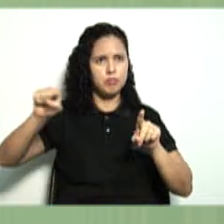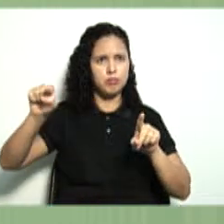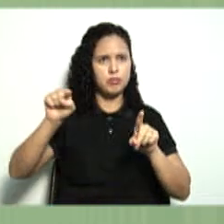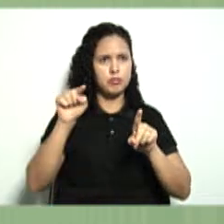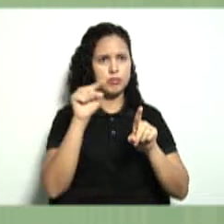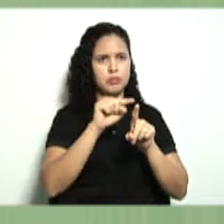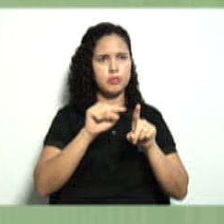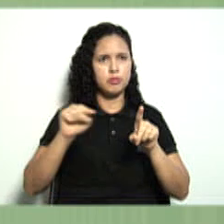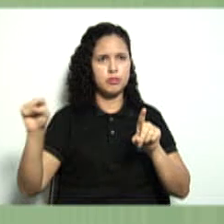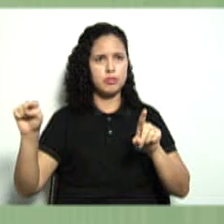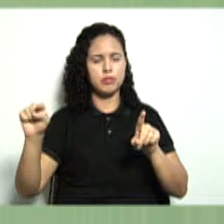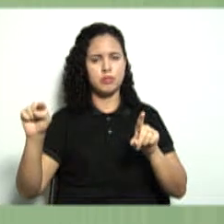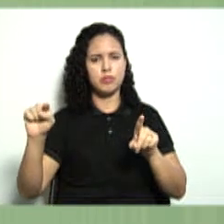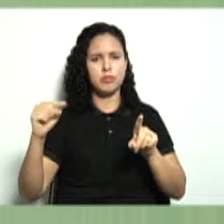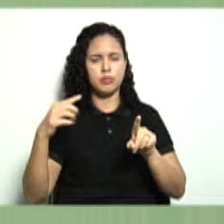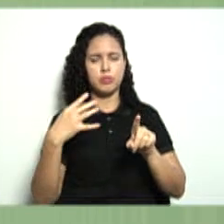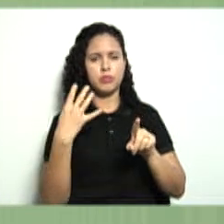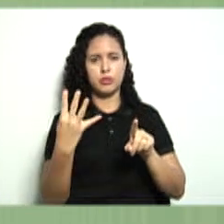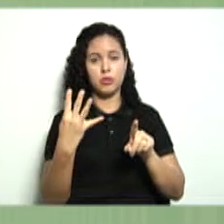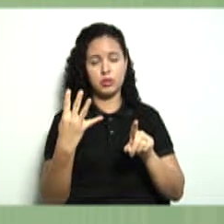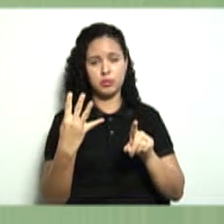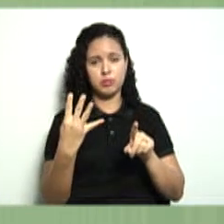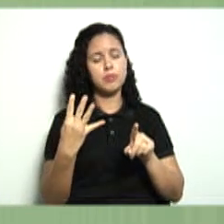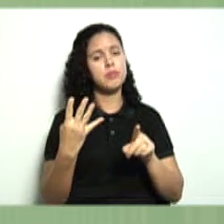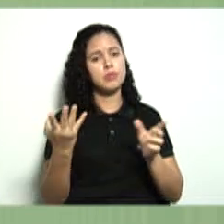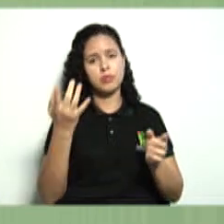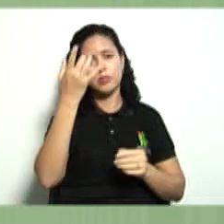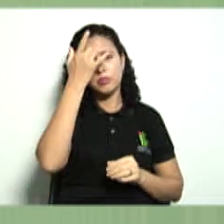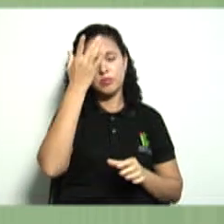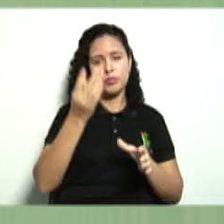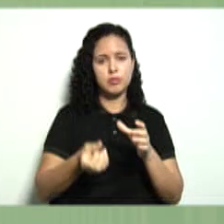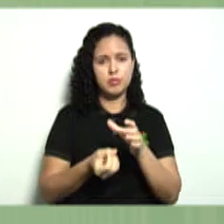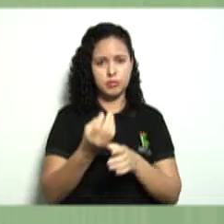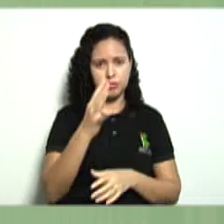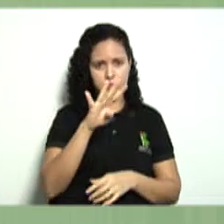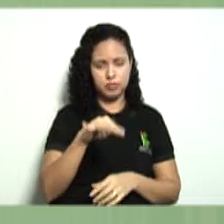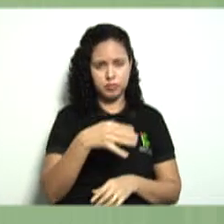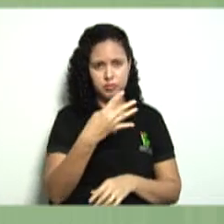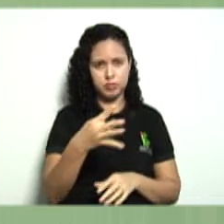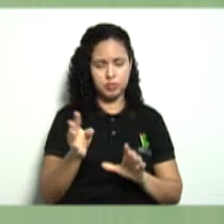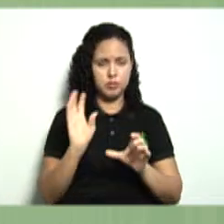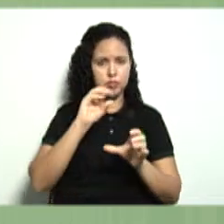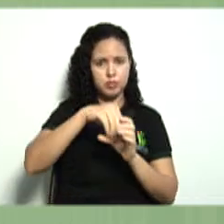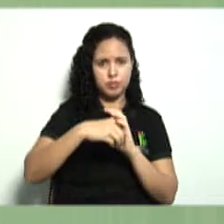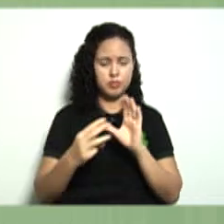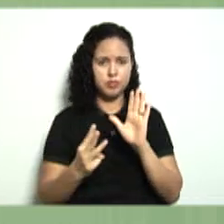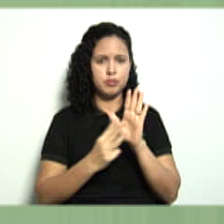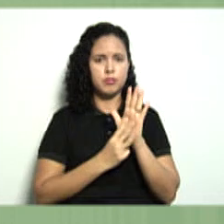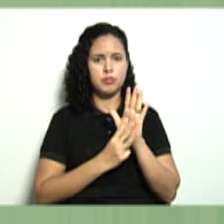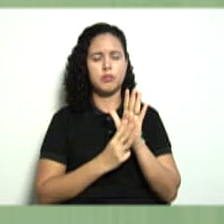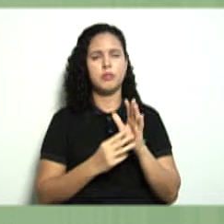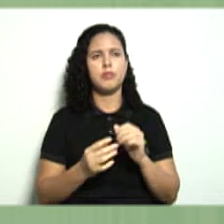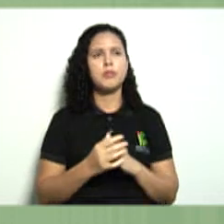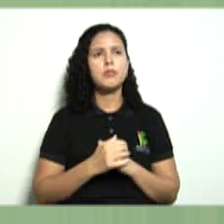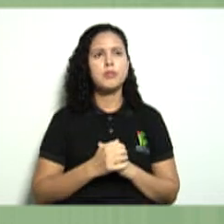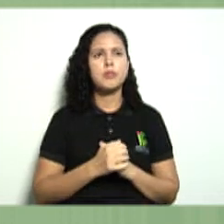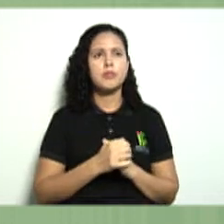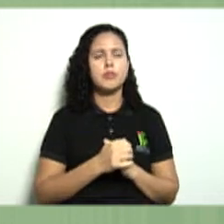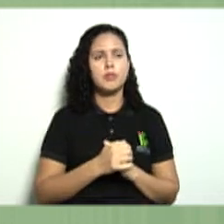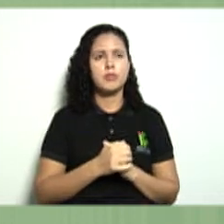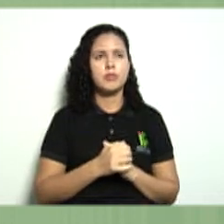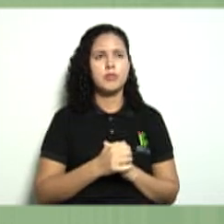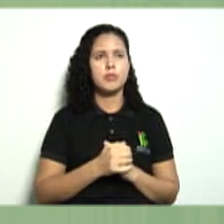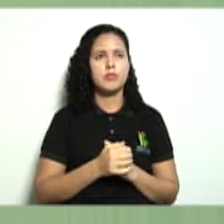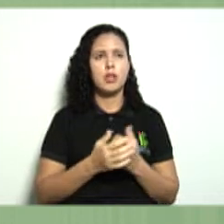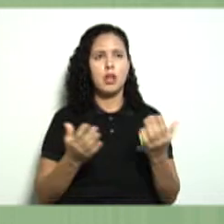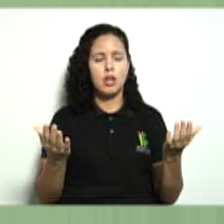linhas. Tendo essas informações, fica bem fácil você criar essa tabela no Word. Ok? Agora vem aqui, ó,